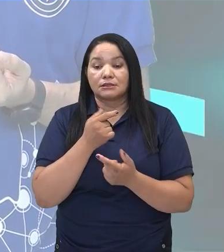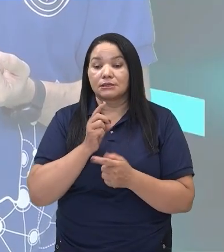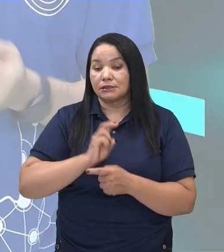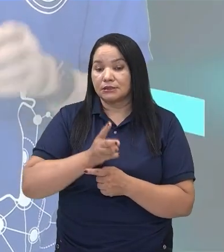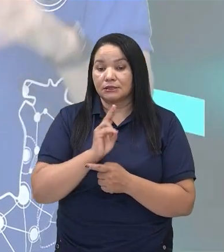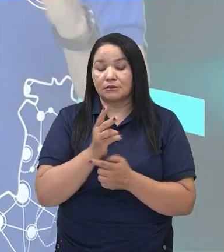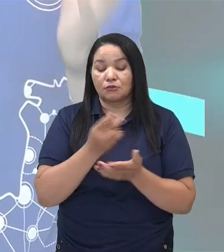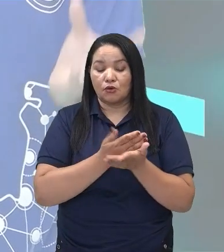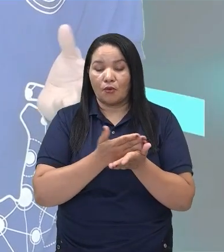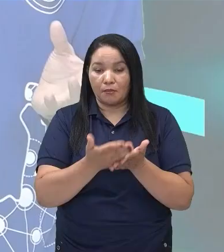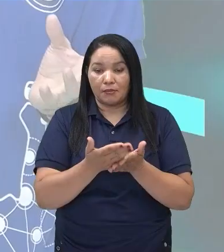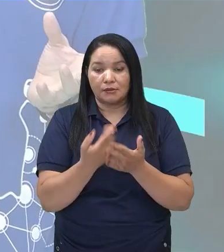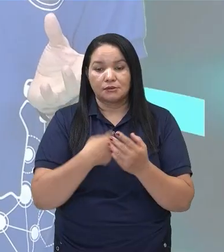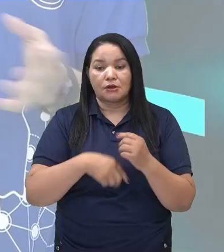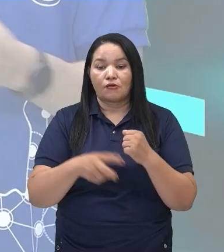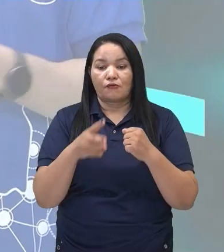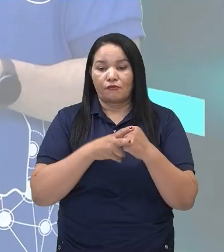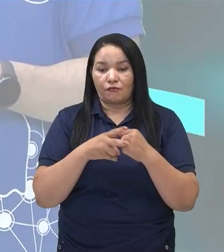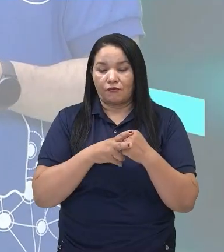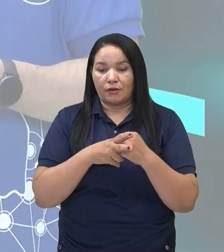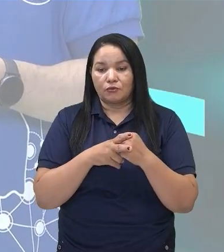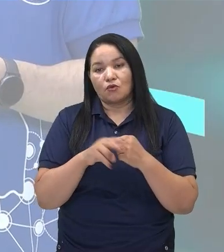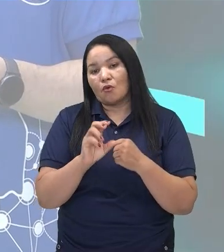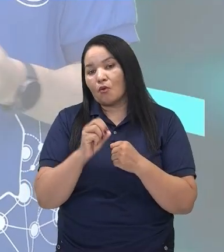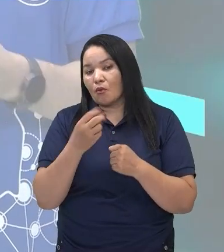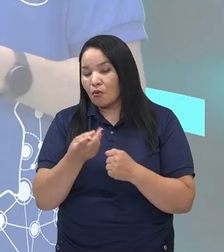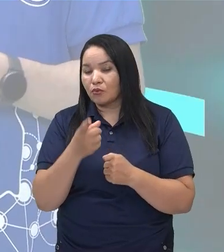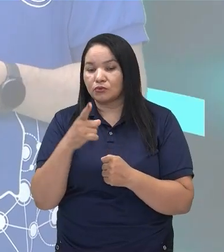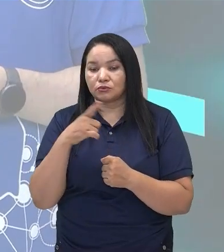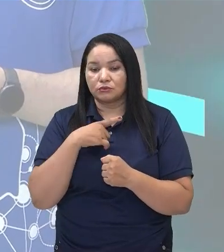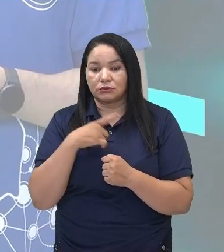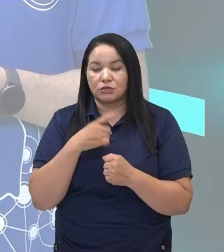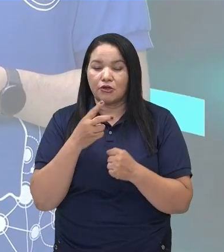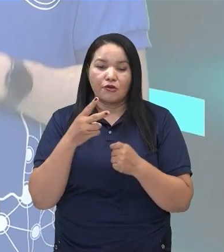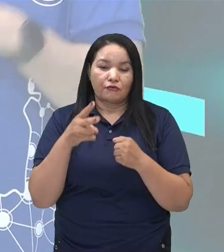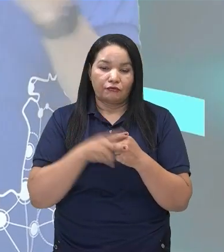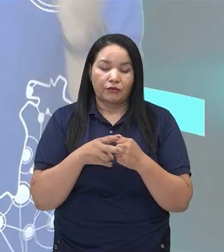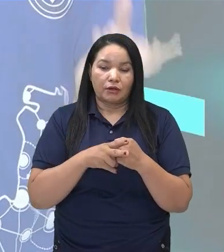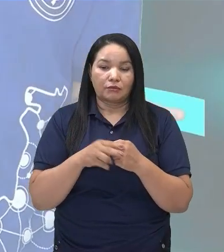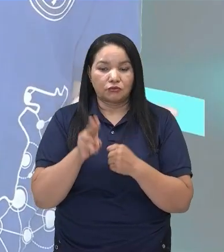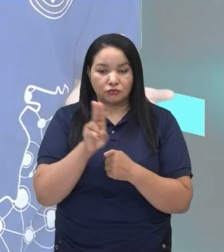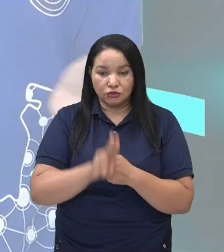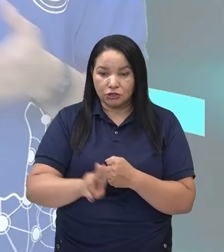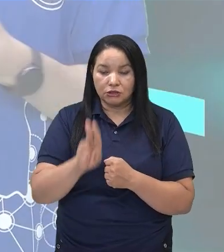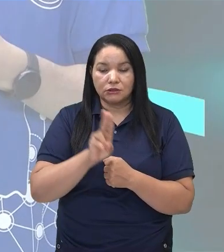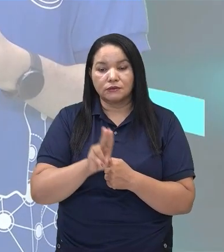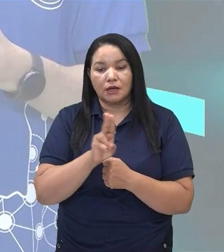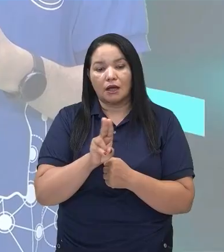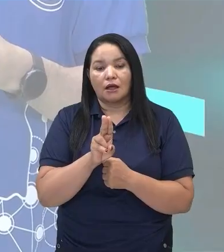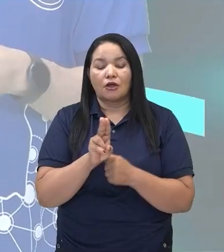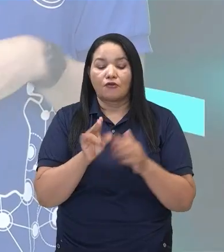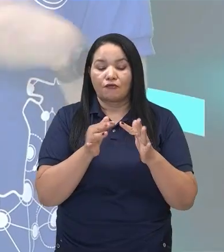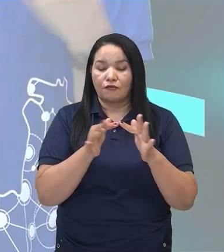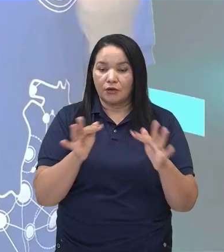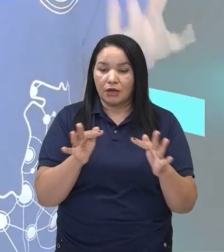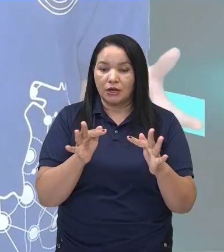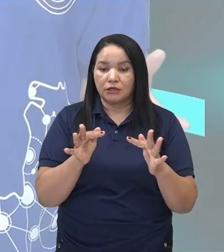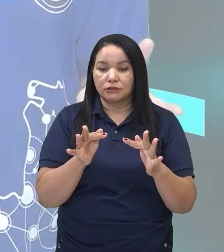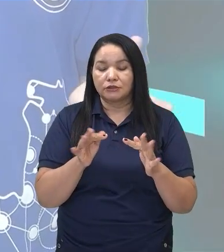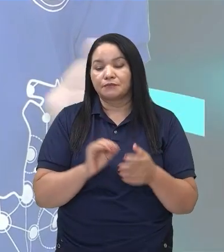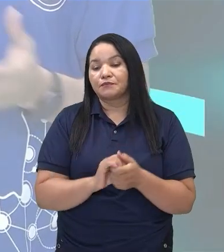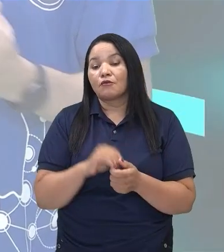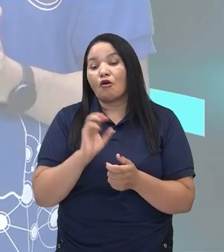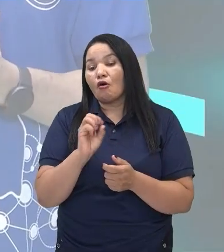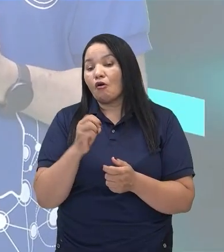verbo, né? Aquele verbo ali, ou já tem um verbo que pode ser utilizado para iniciar a frase, como é o verbo to be, ou então